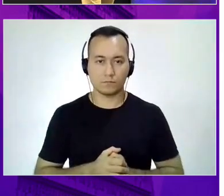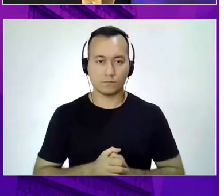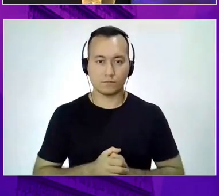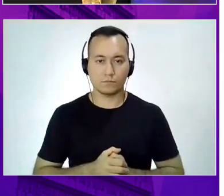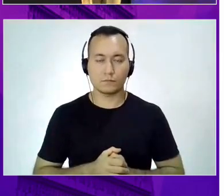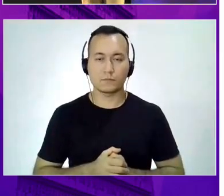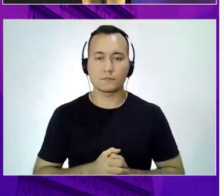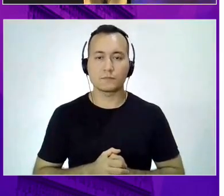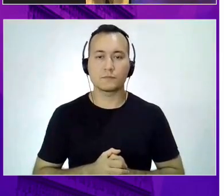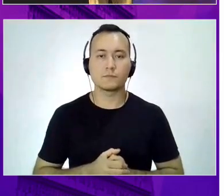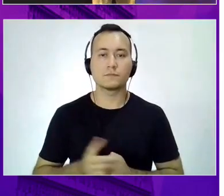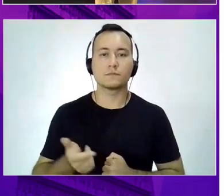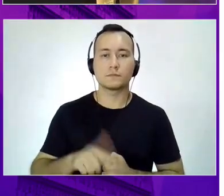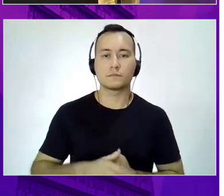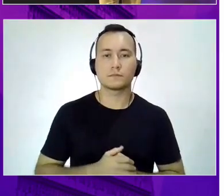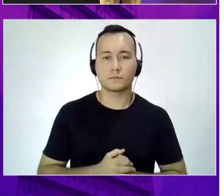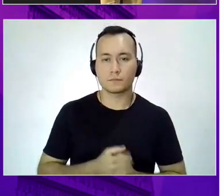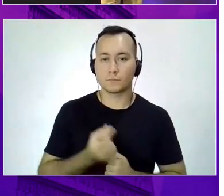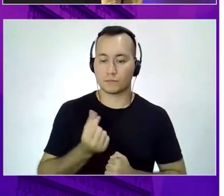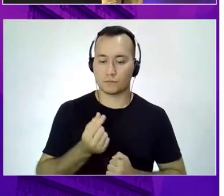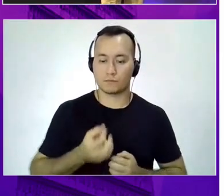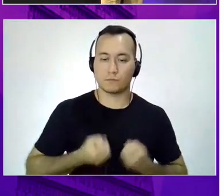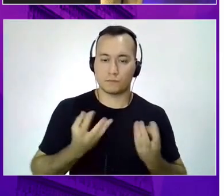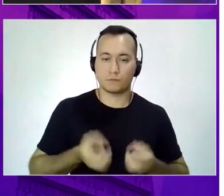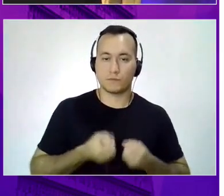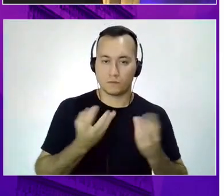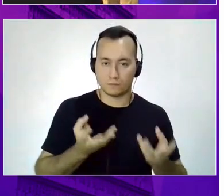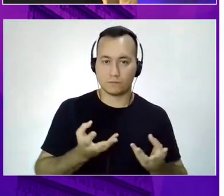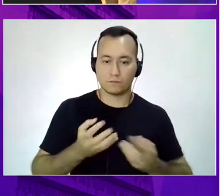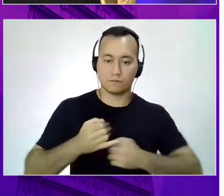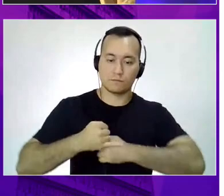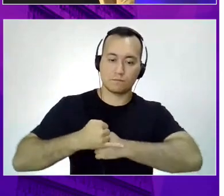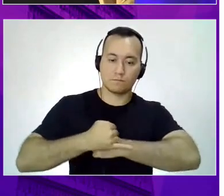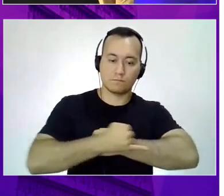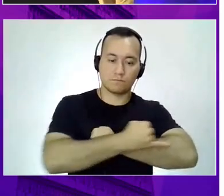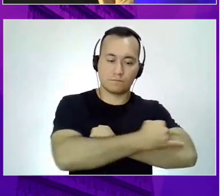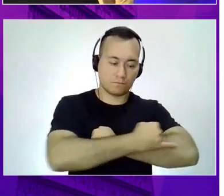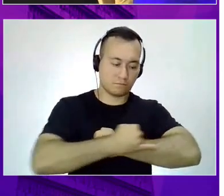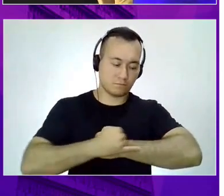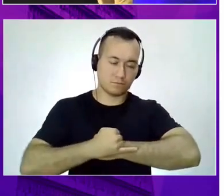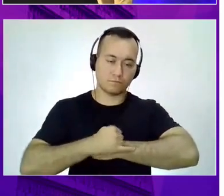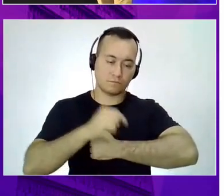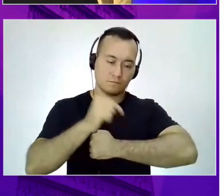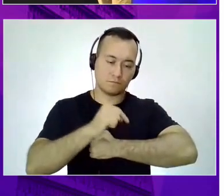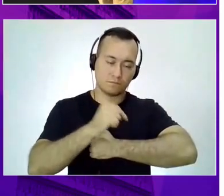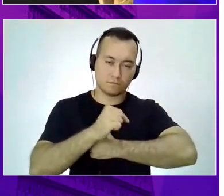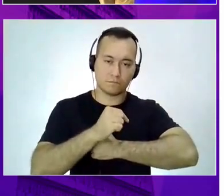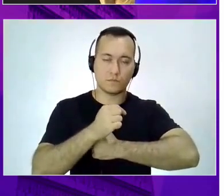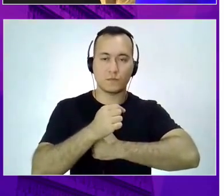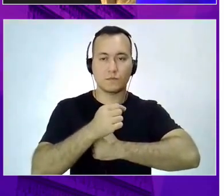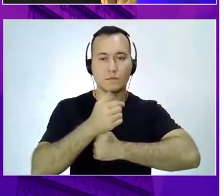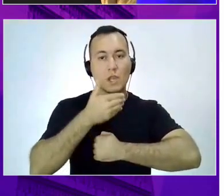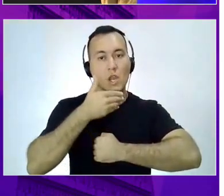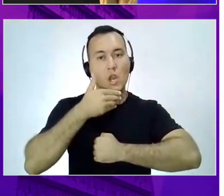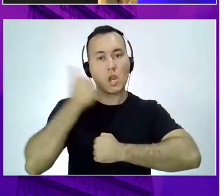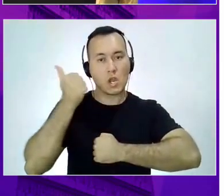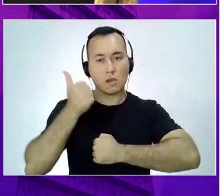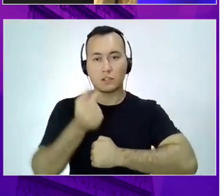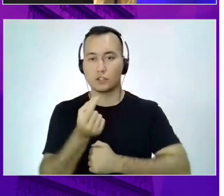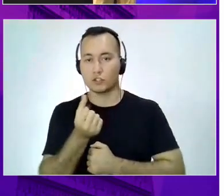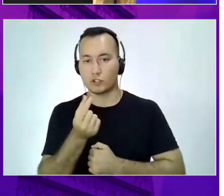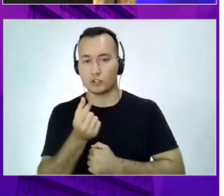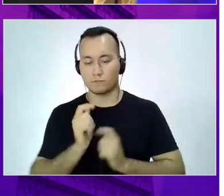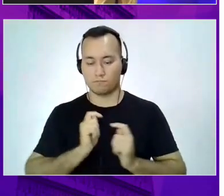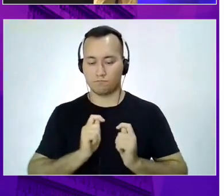Tivemos um custo de infra reduzido em 1,12%, que atualmente agora chegou a 1,03%. É interessante destacar que esse